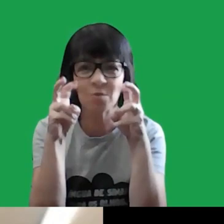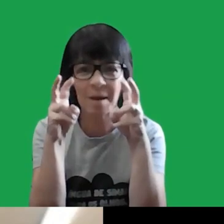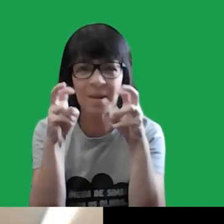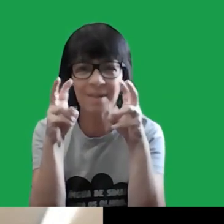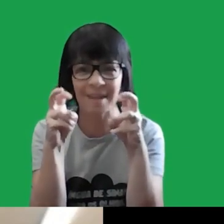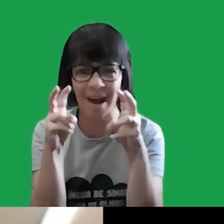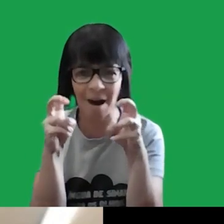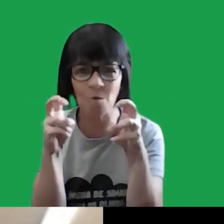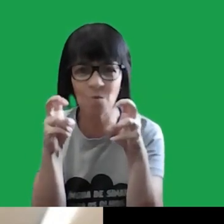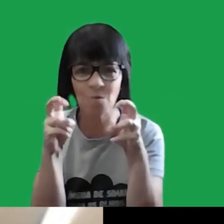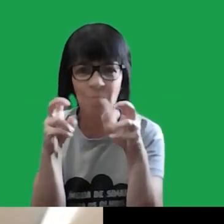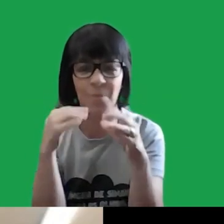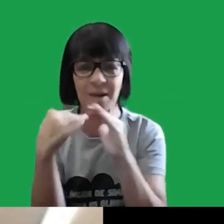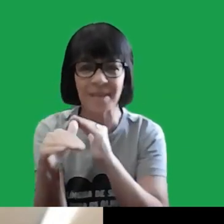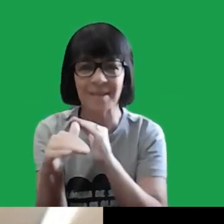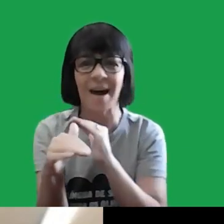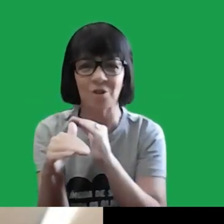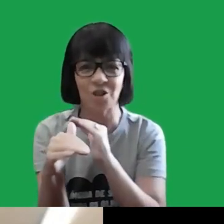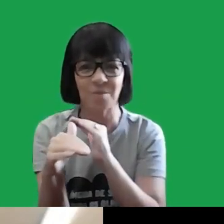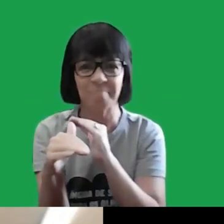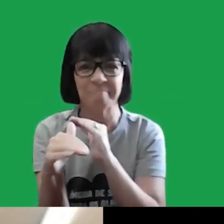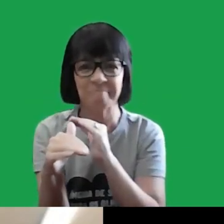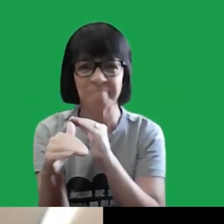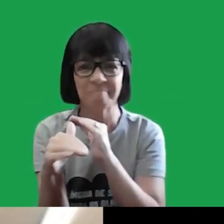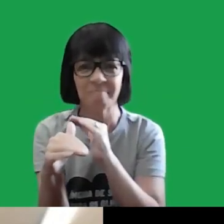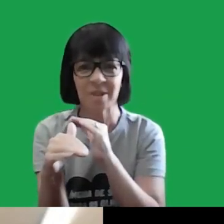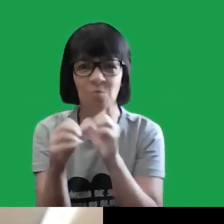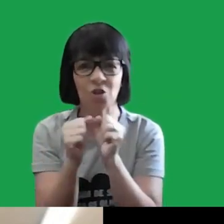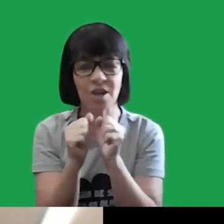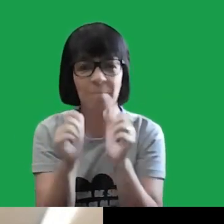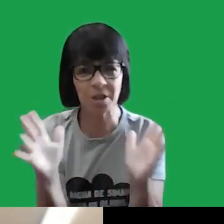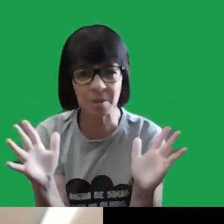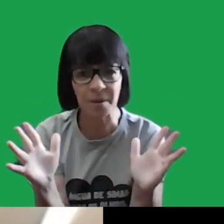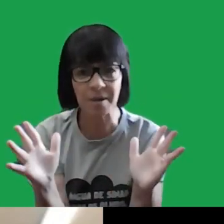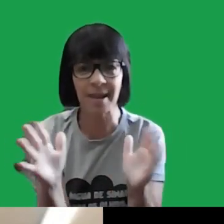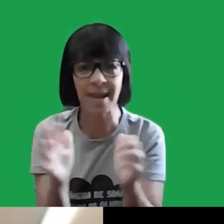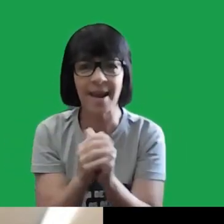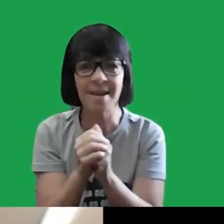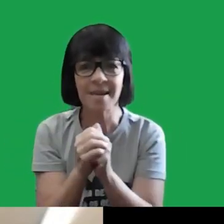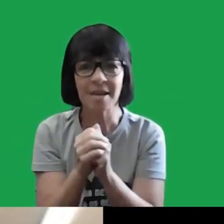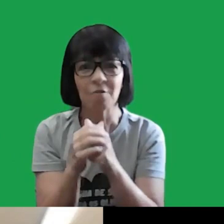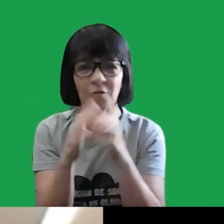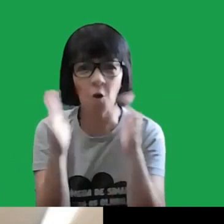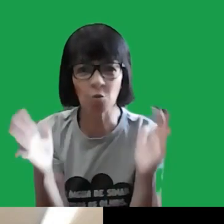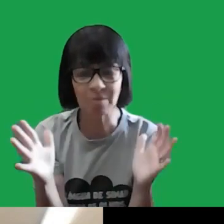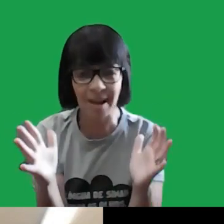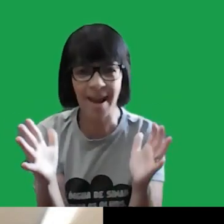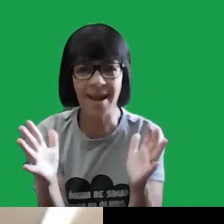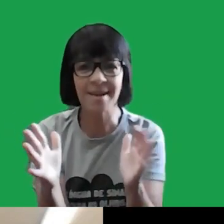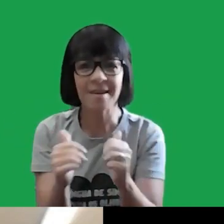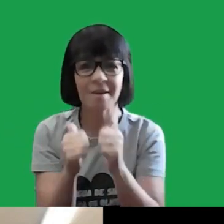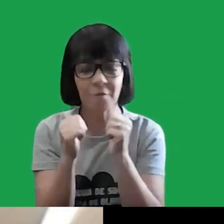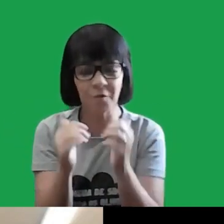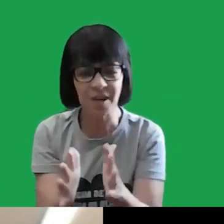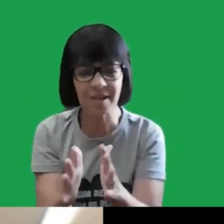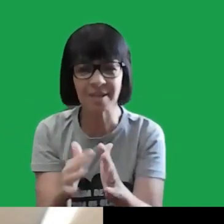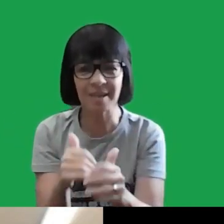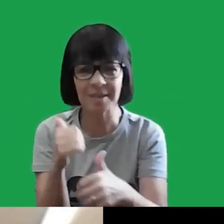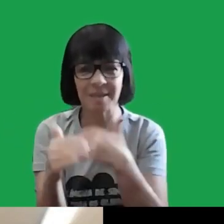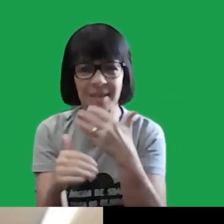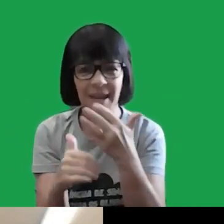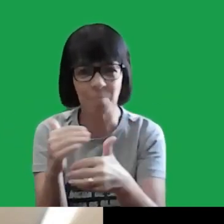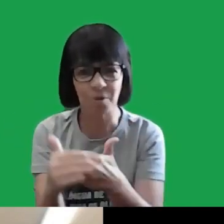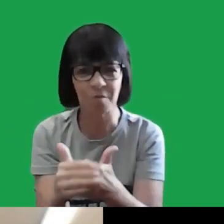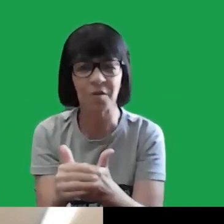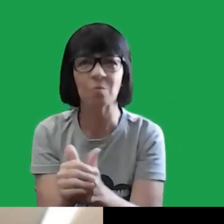ensino fundamental pela metade. Um dia me despertei, voltei,